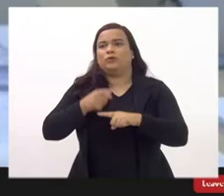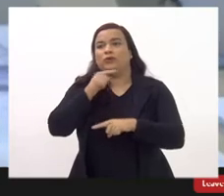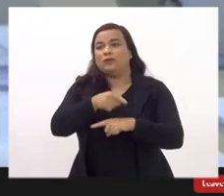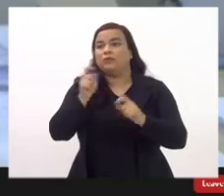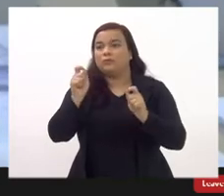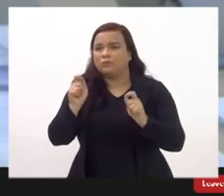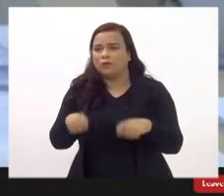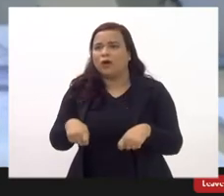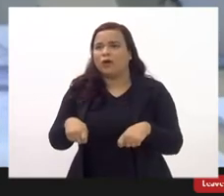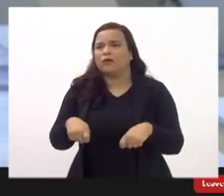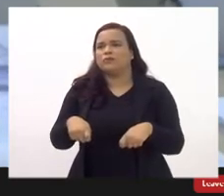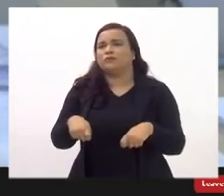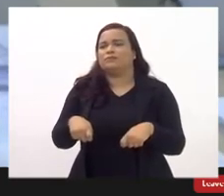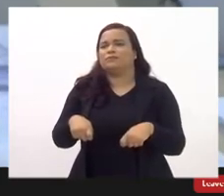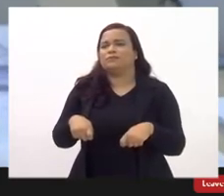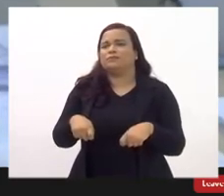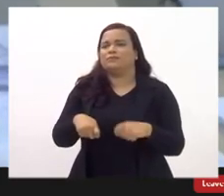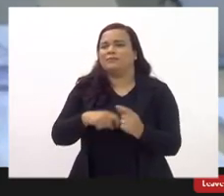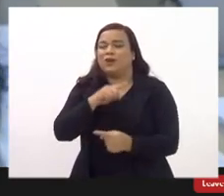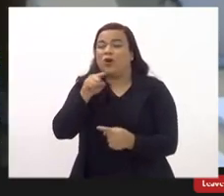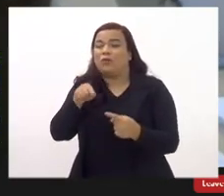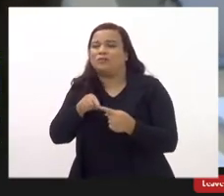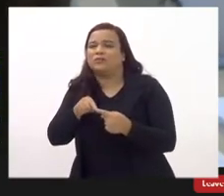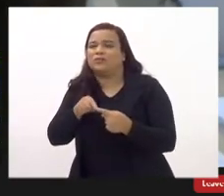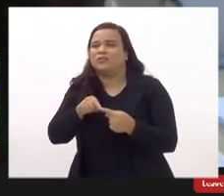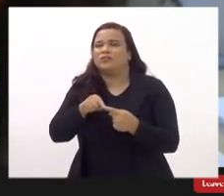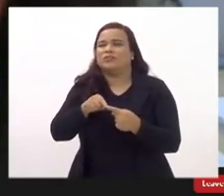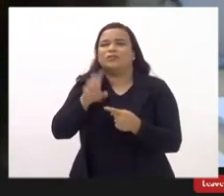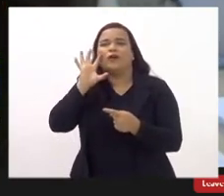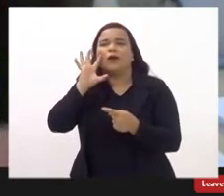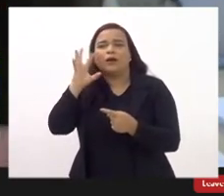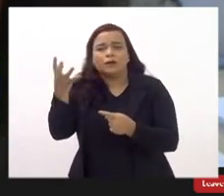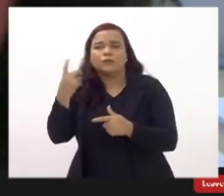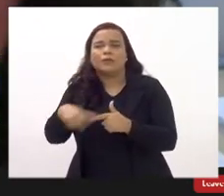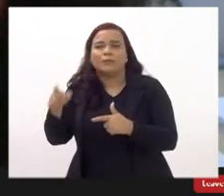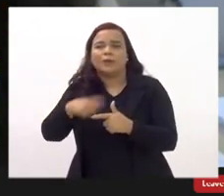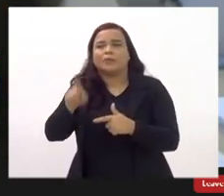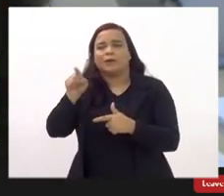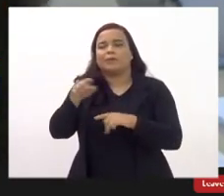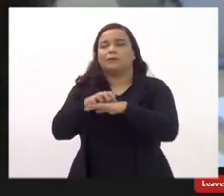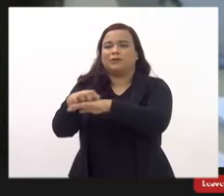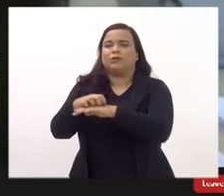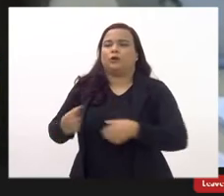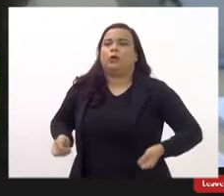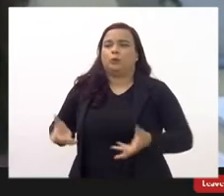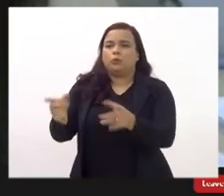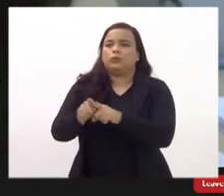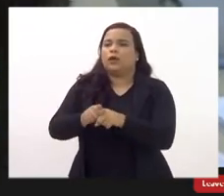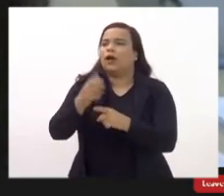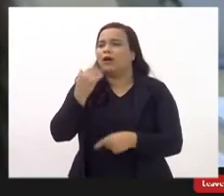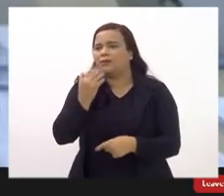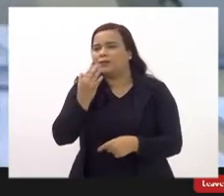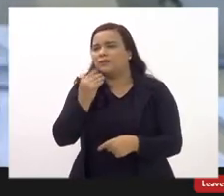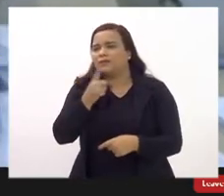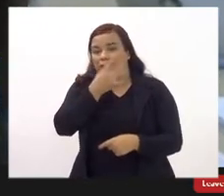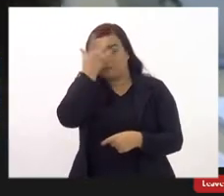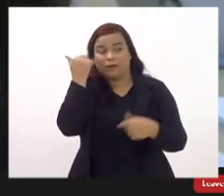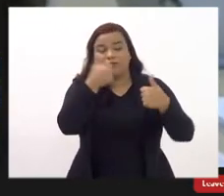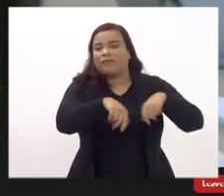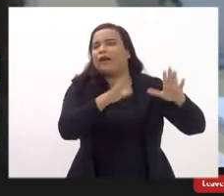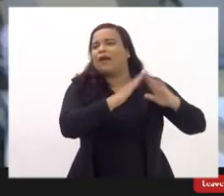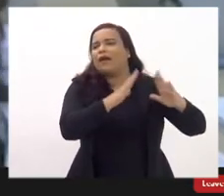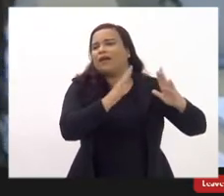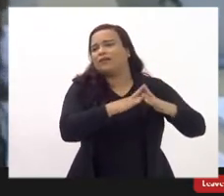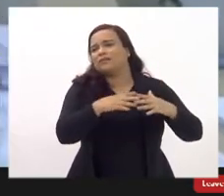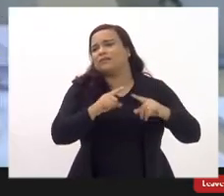saída muito ruim, a nosso ver, para resolver o problema do custo de transporte, da alimentação, e com isso a gente cada